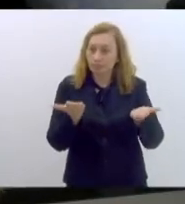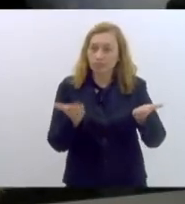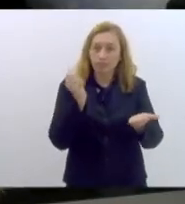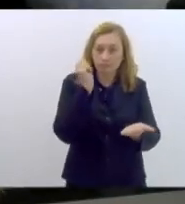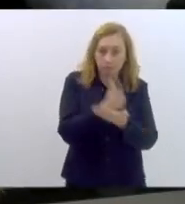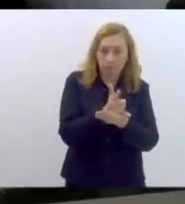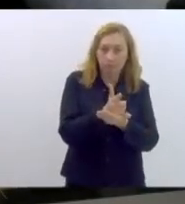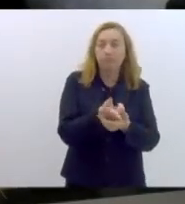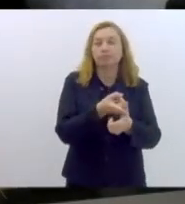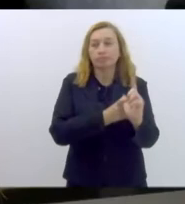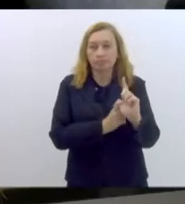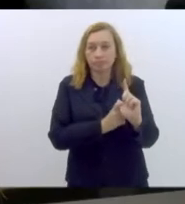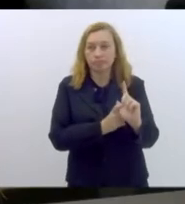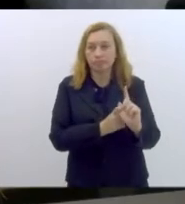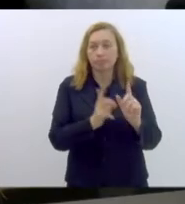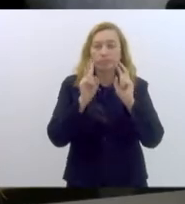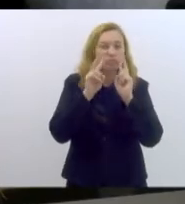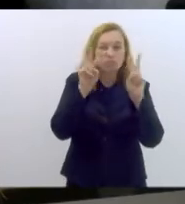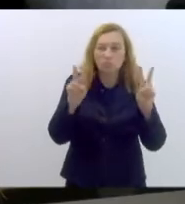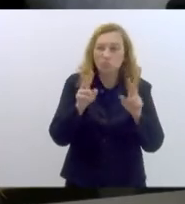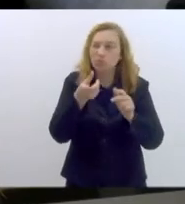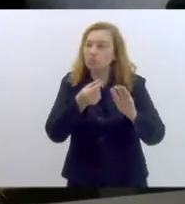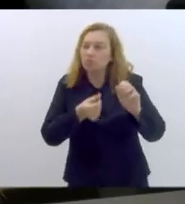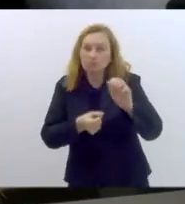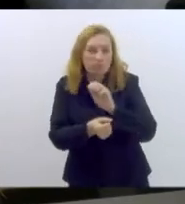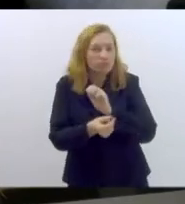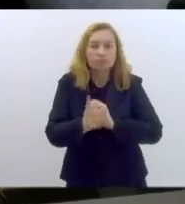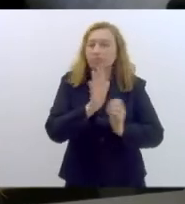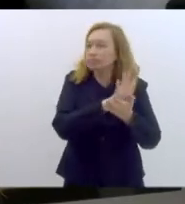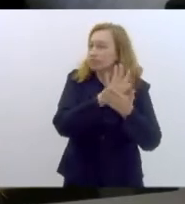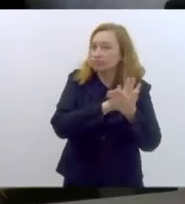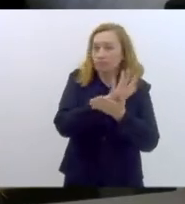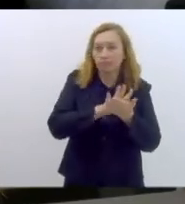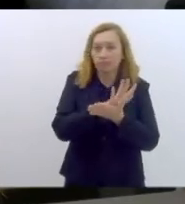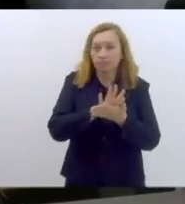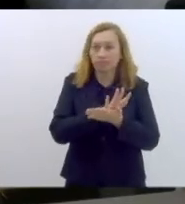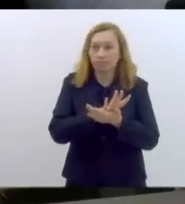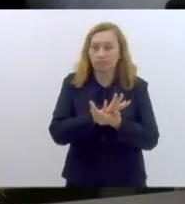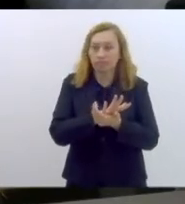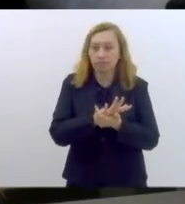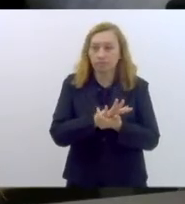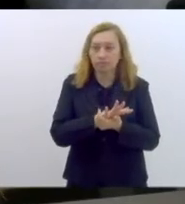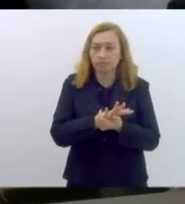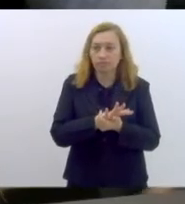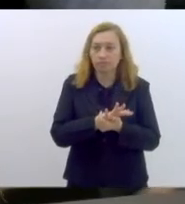dívida. Ele não olha a questão de investimento, ele não olha nada disso.